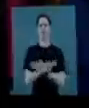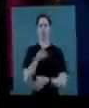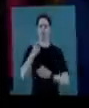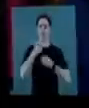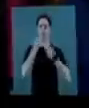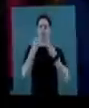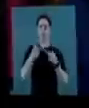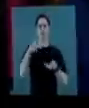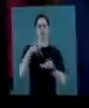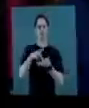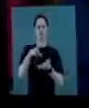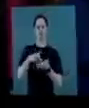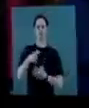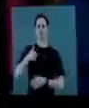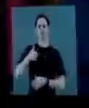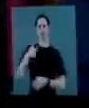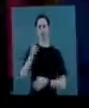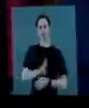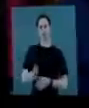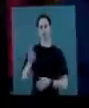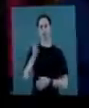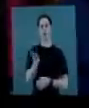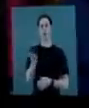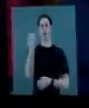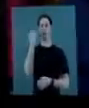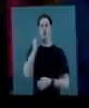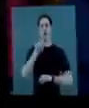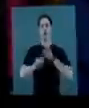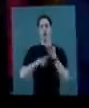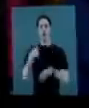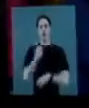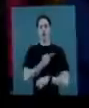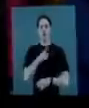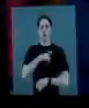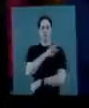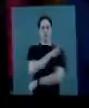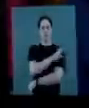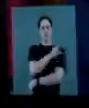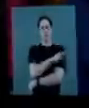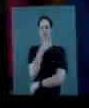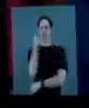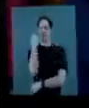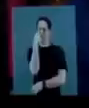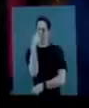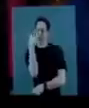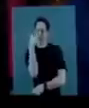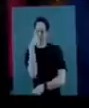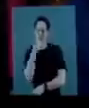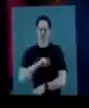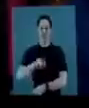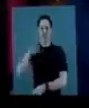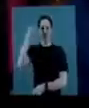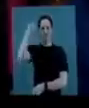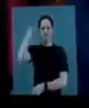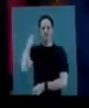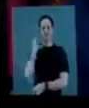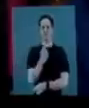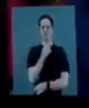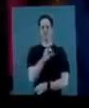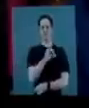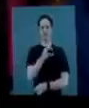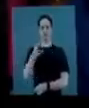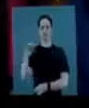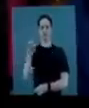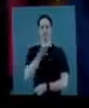eu estava usando antes que a gente chama a técnica de persuasão existe desde 1900 e foi